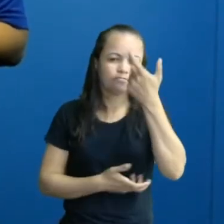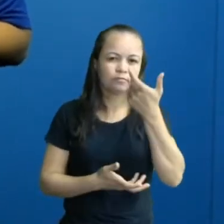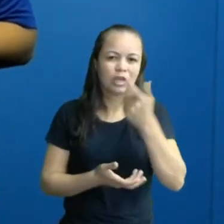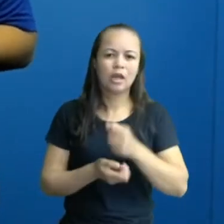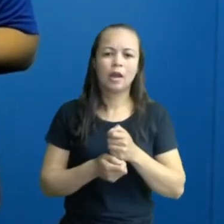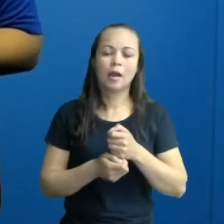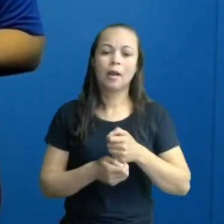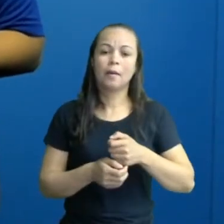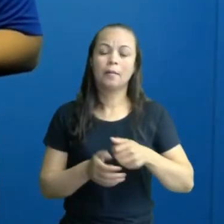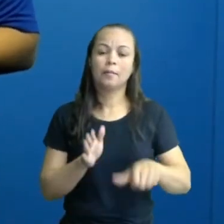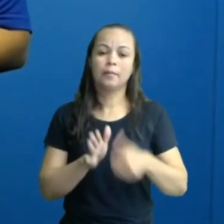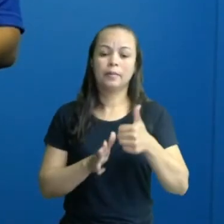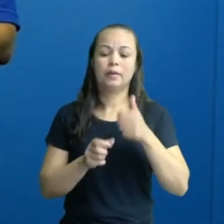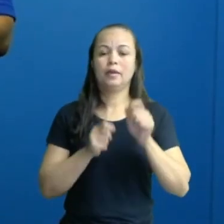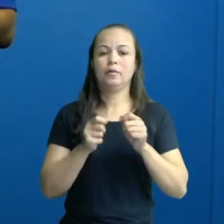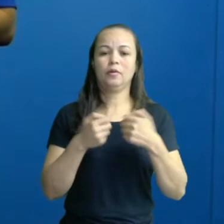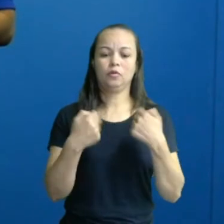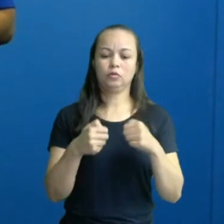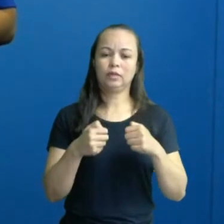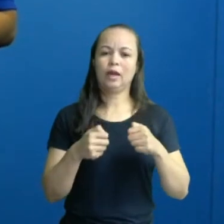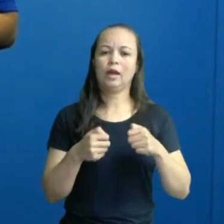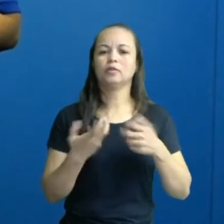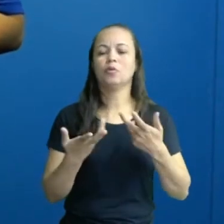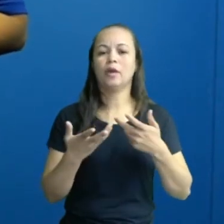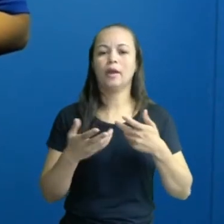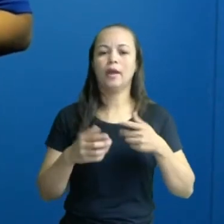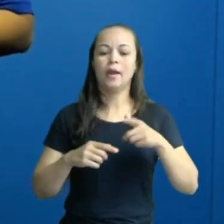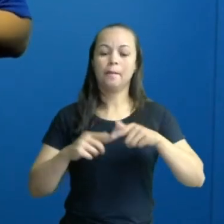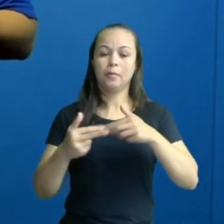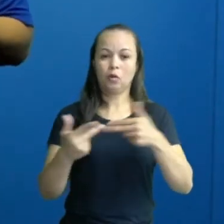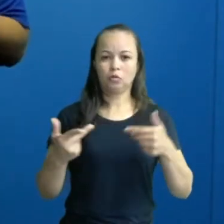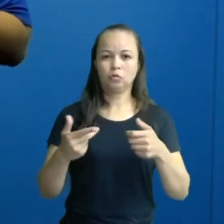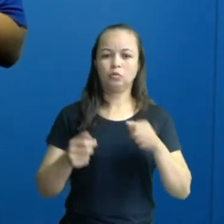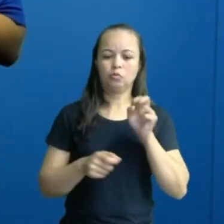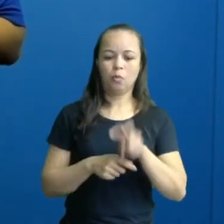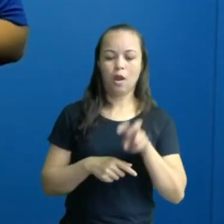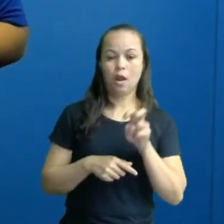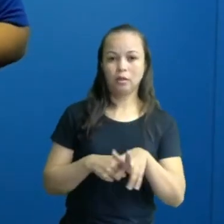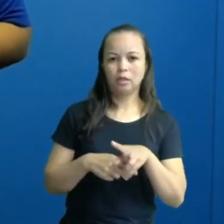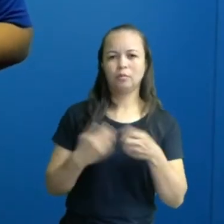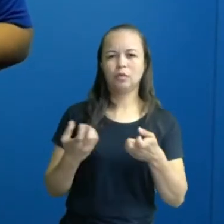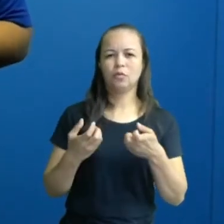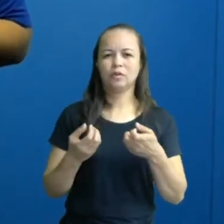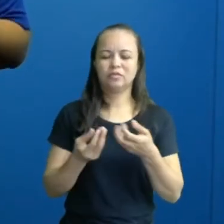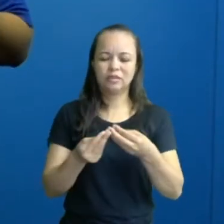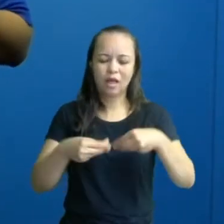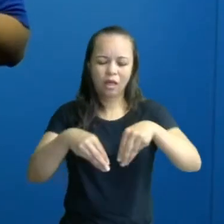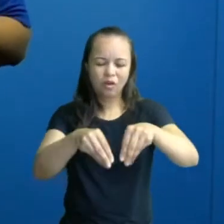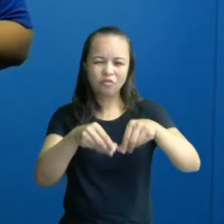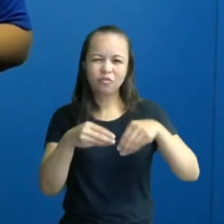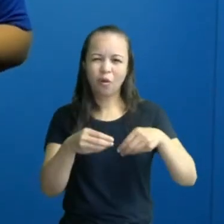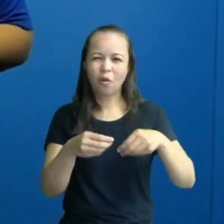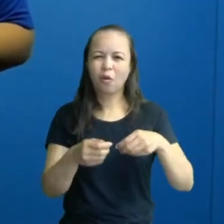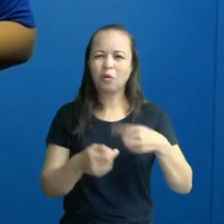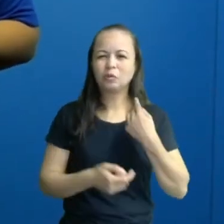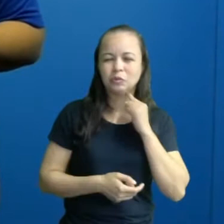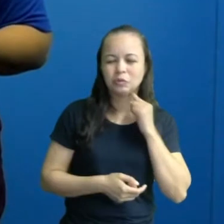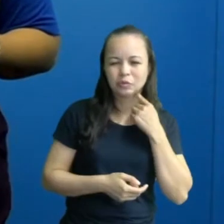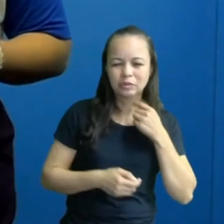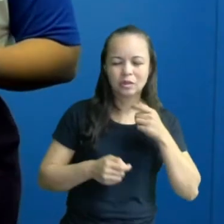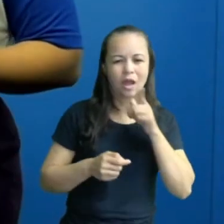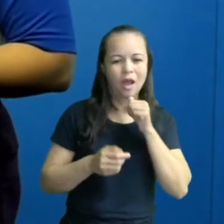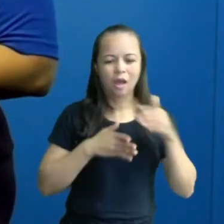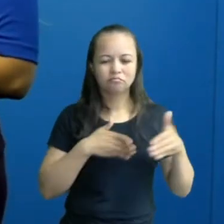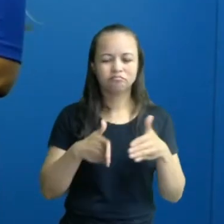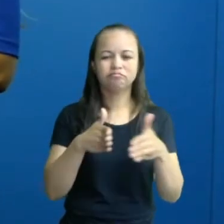utiliza-se produtos químicos para conseguir extrair o minério do solo. Então isso às vezes acaba com o solo, contamina rios,